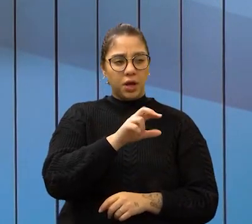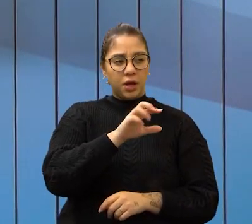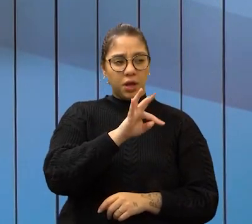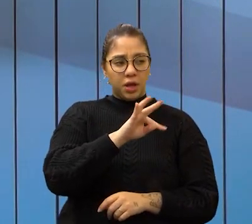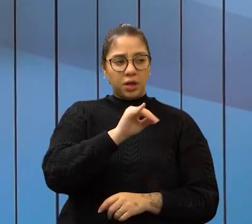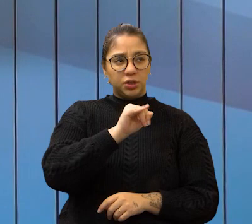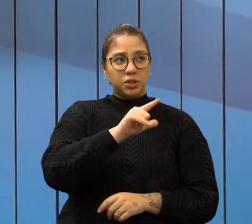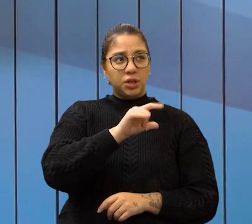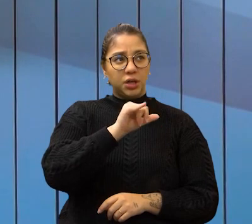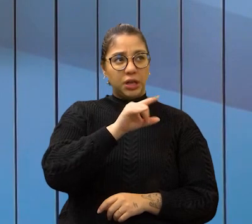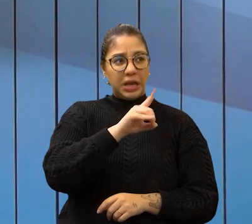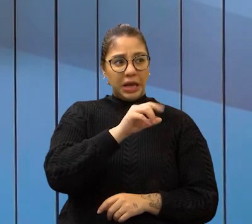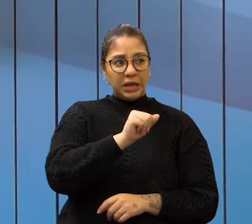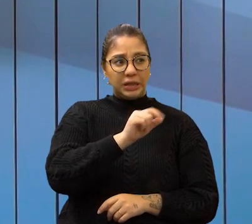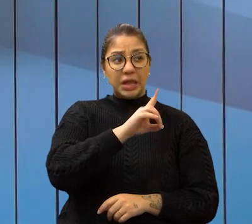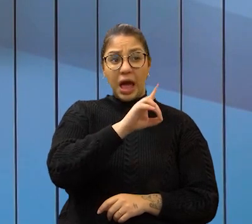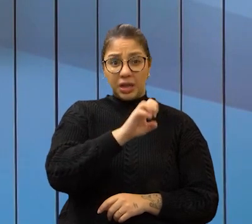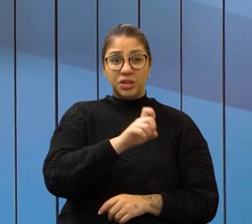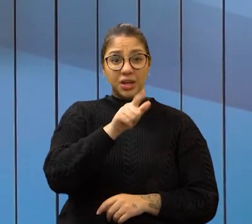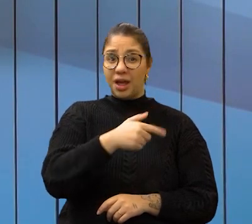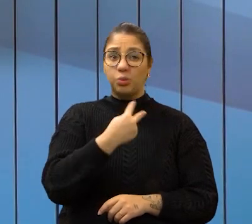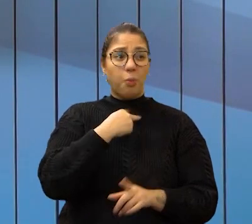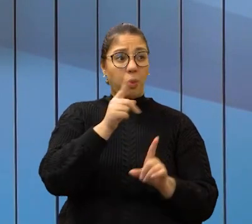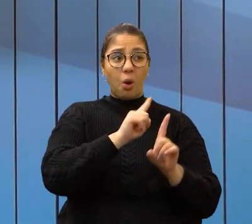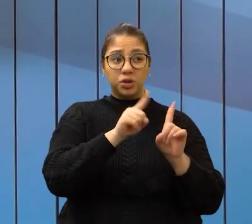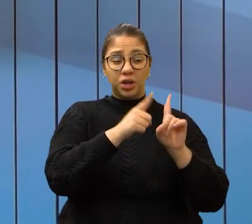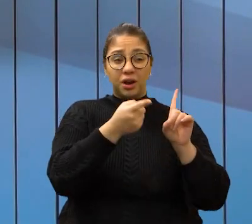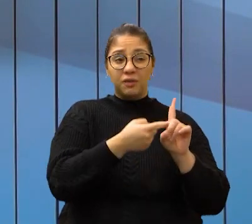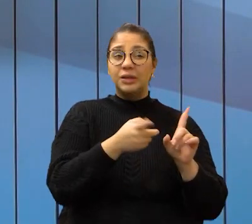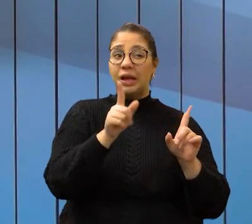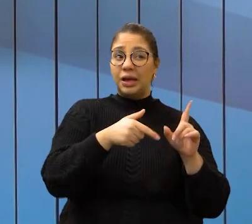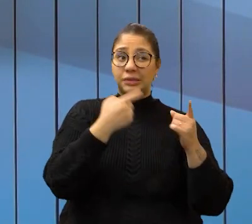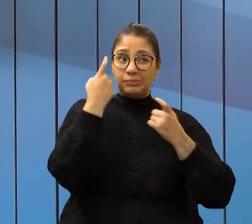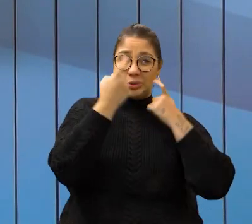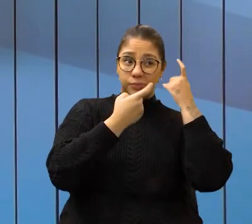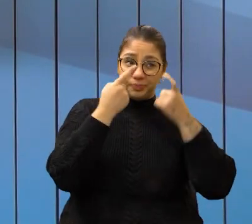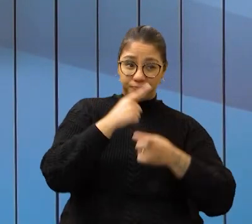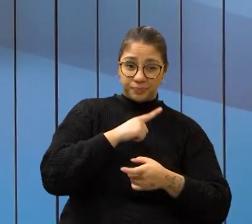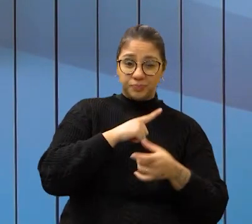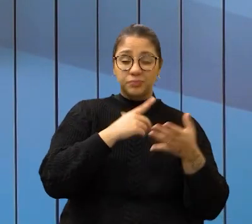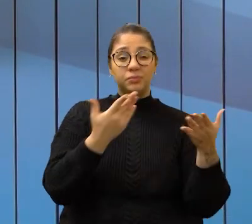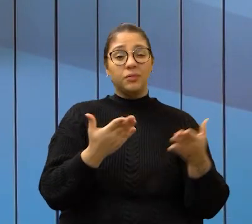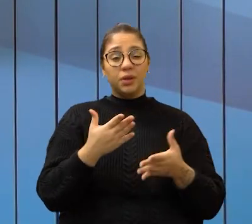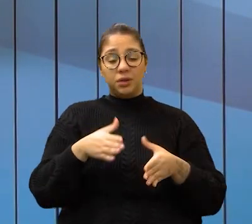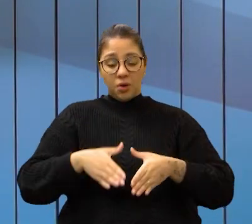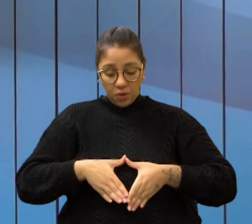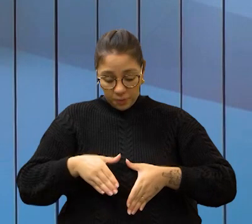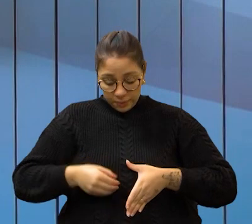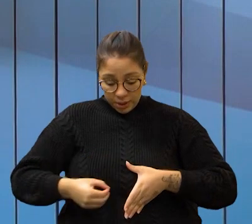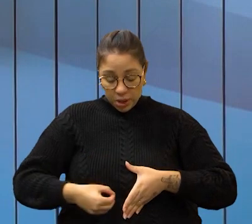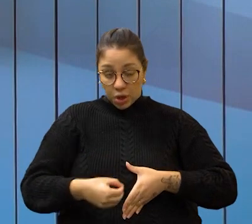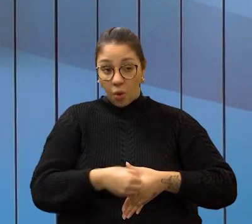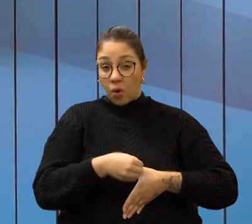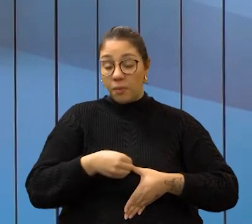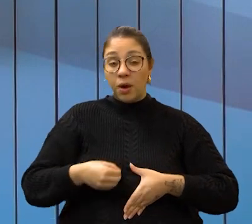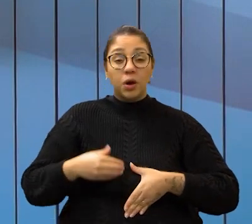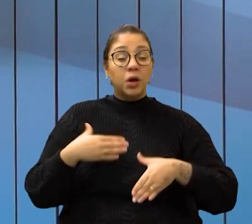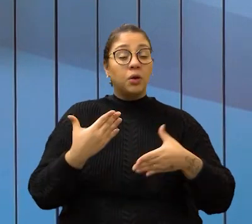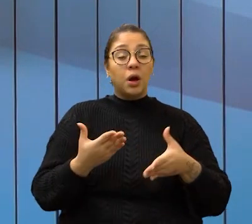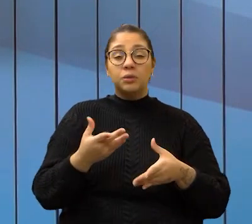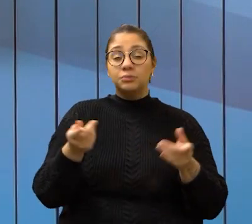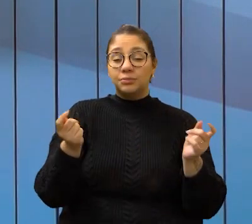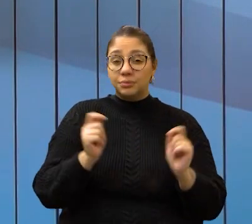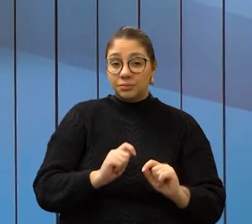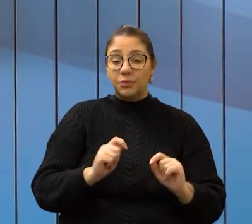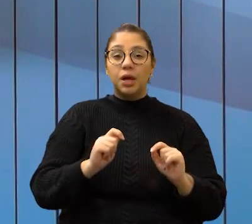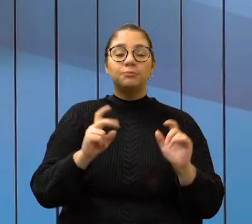mulheres com uma grande preocupação, né. O mioma, ele qual a proporção em que ele pode